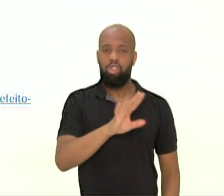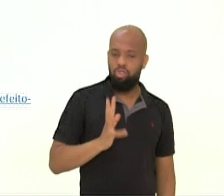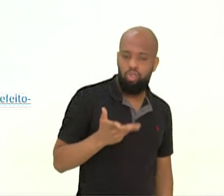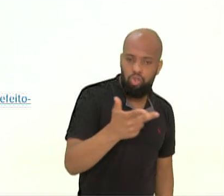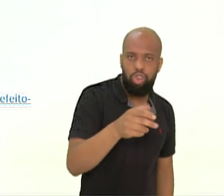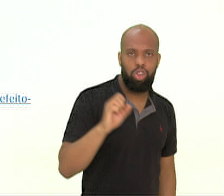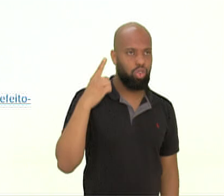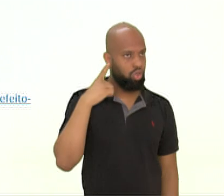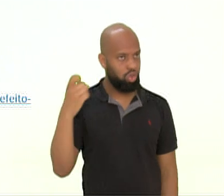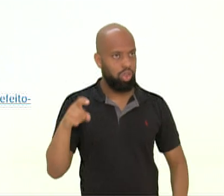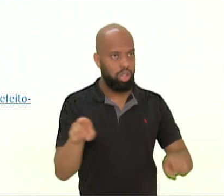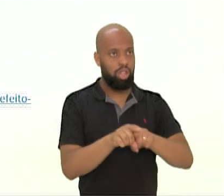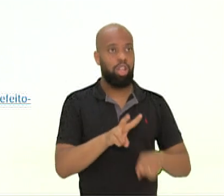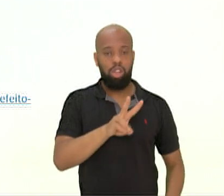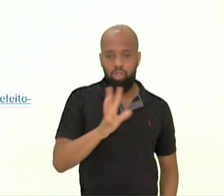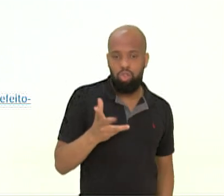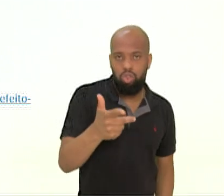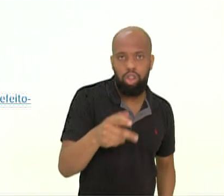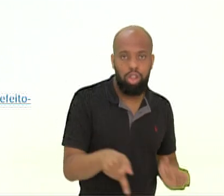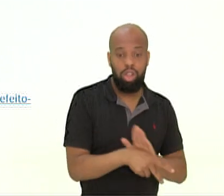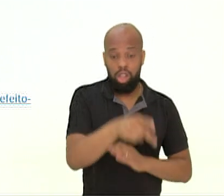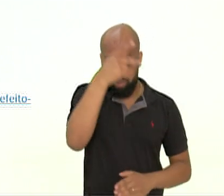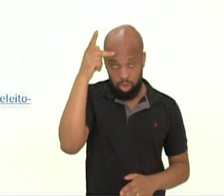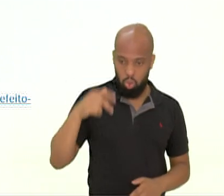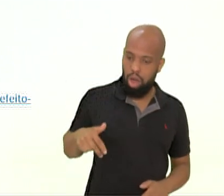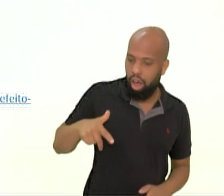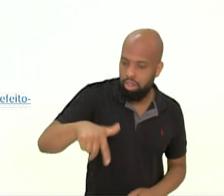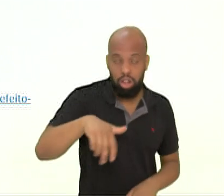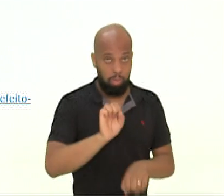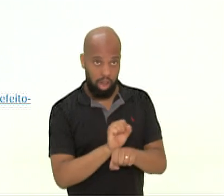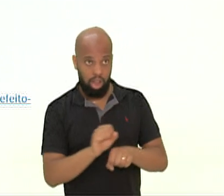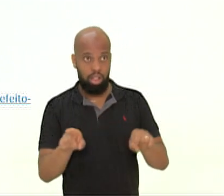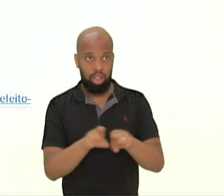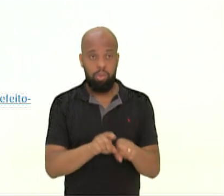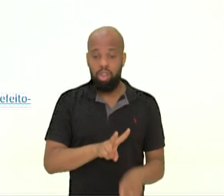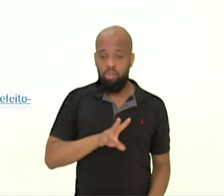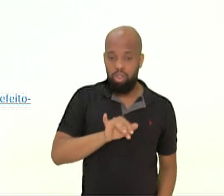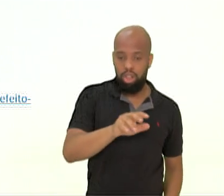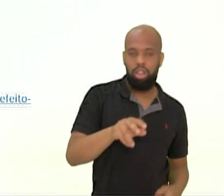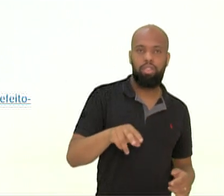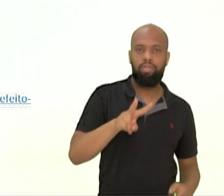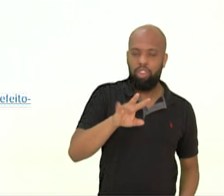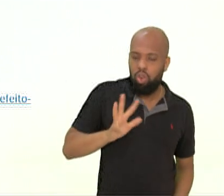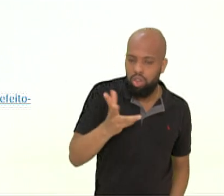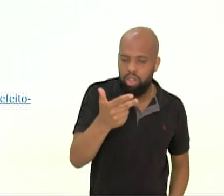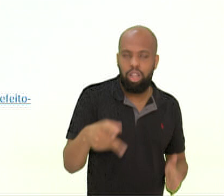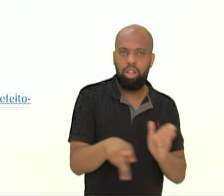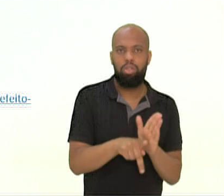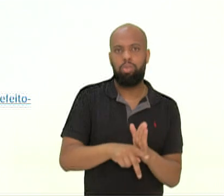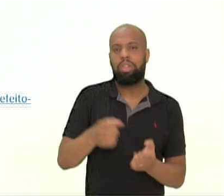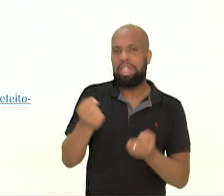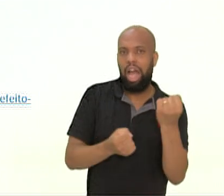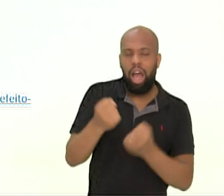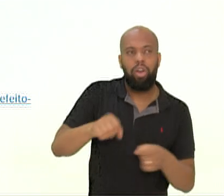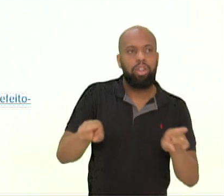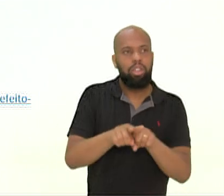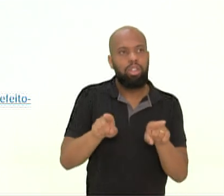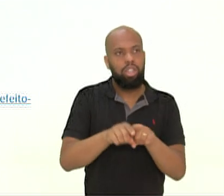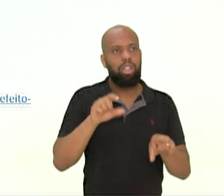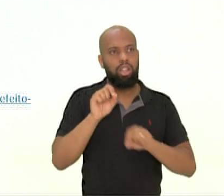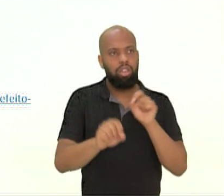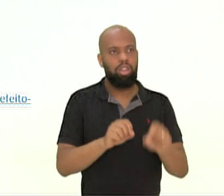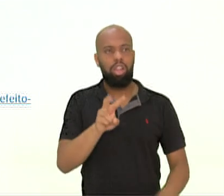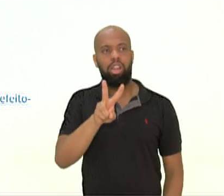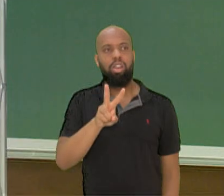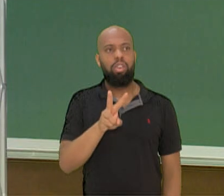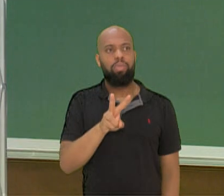velocidade do som, velocidade do observador, velocidade da fonte, frequência emitida e também frequência ouvida, que vai dar a característica do som,